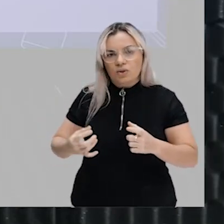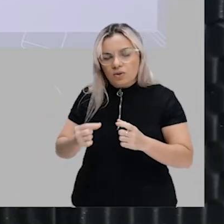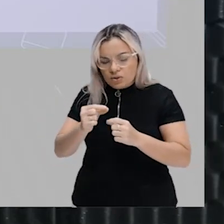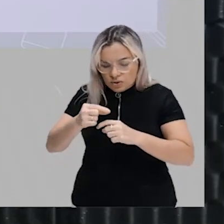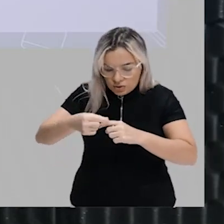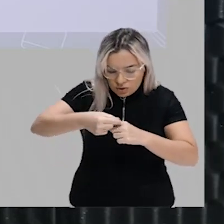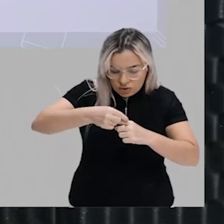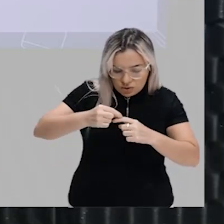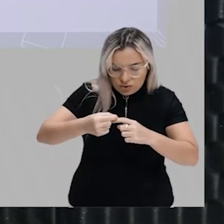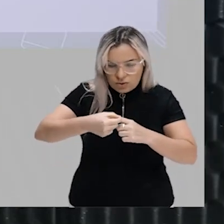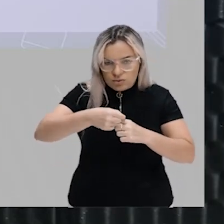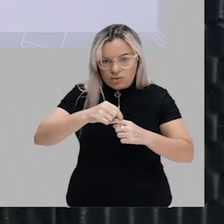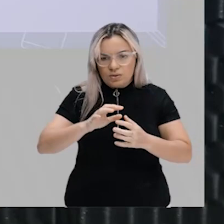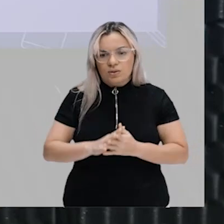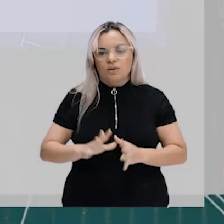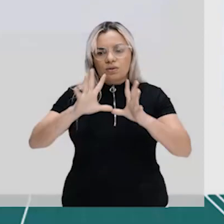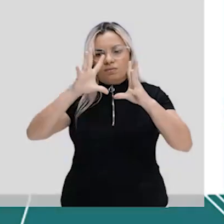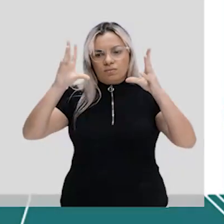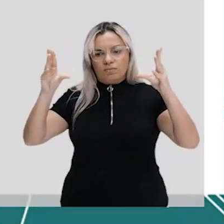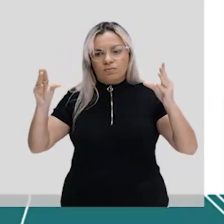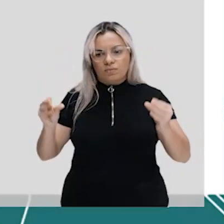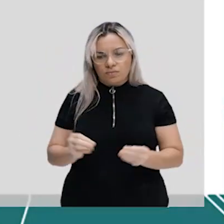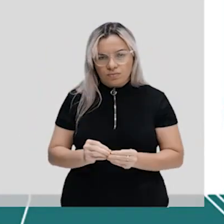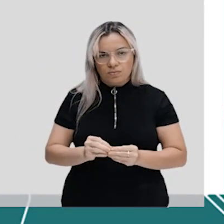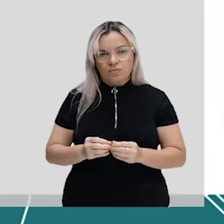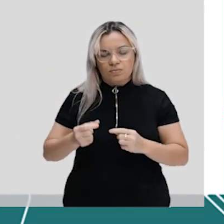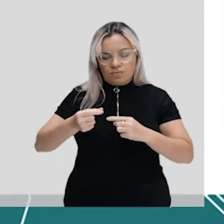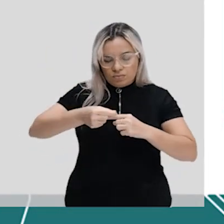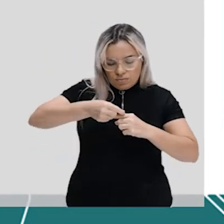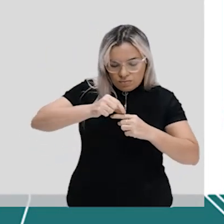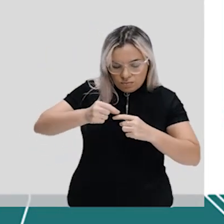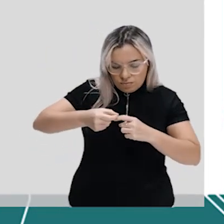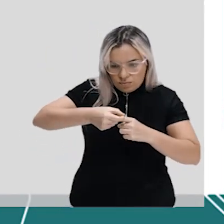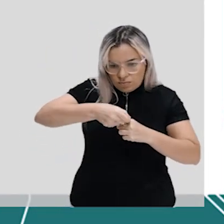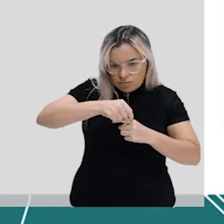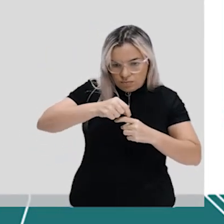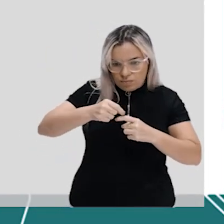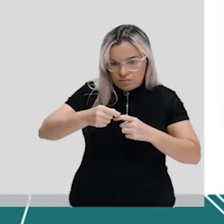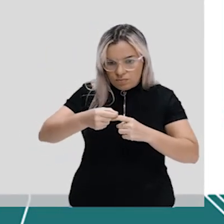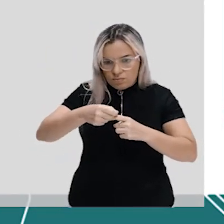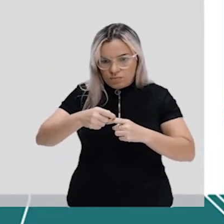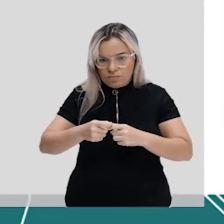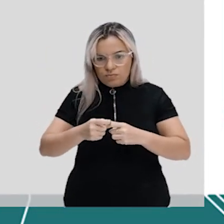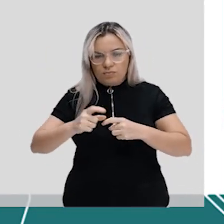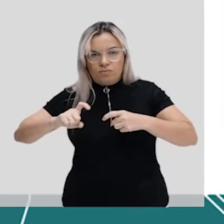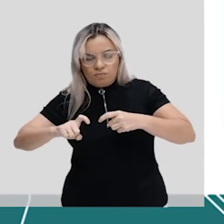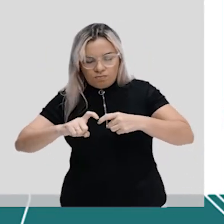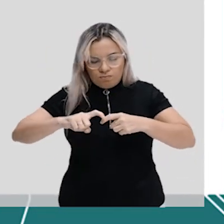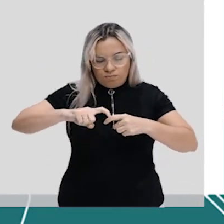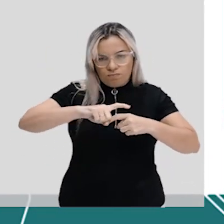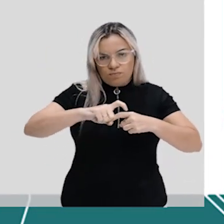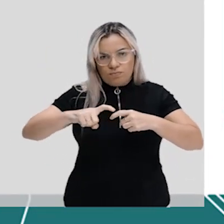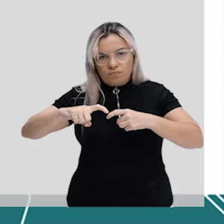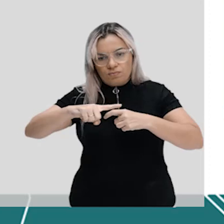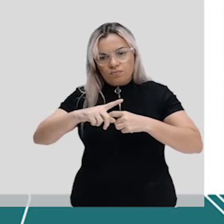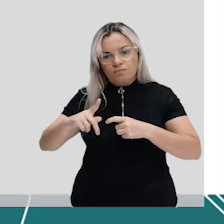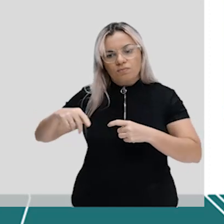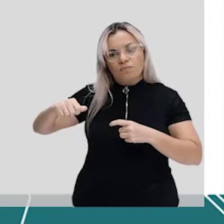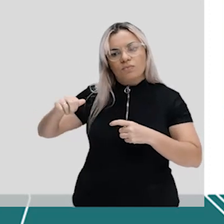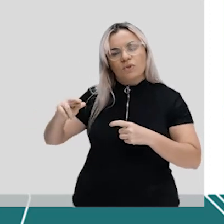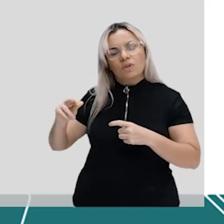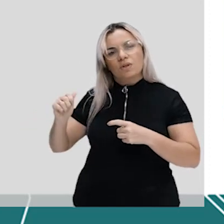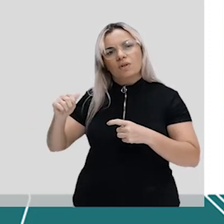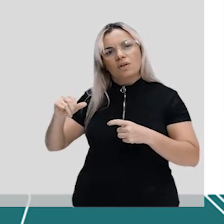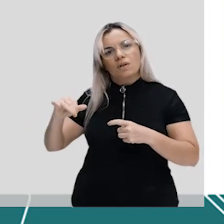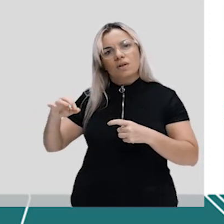tá? Aí a conclusão foi que esses glóbulos microscópicos eram seres parasitas, responsáveis pela doença. Então